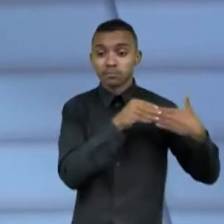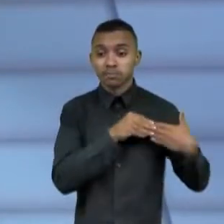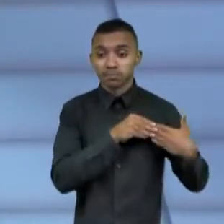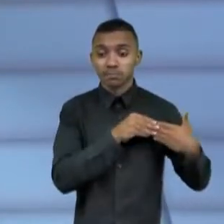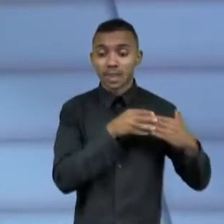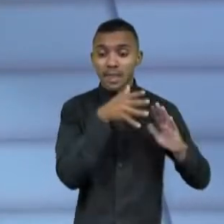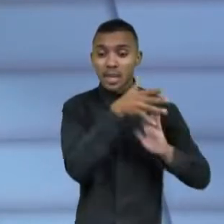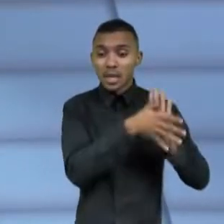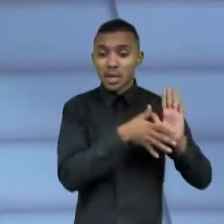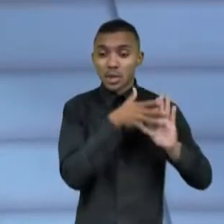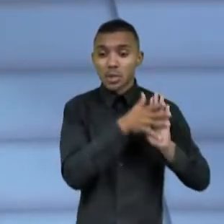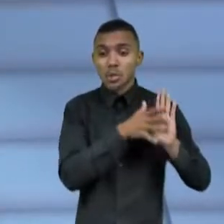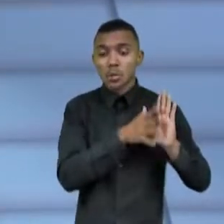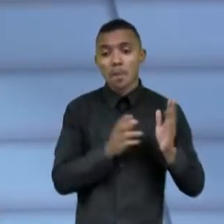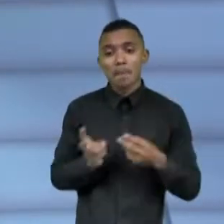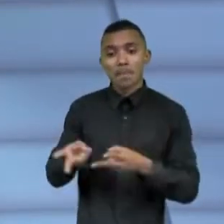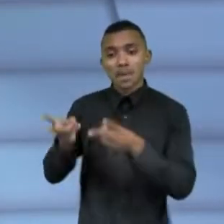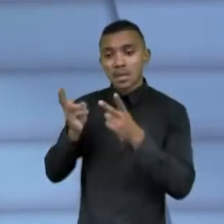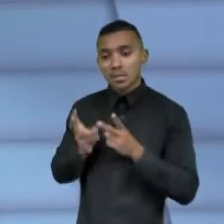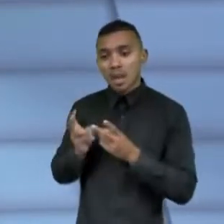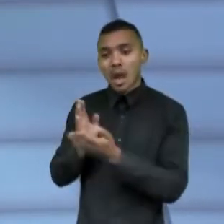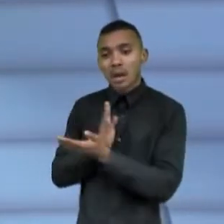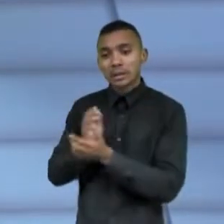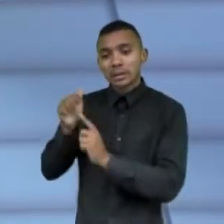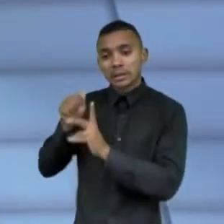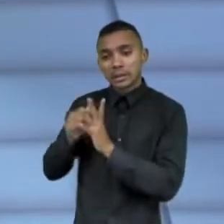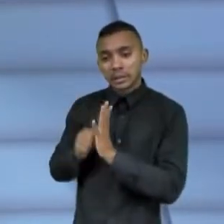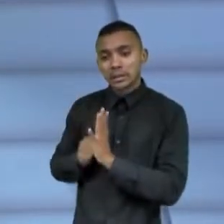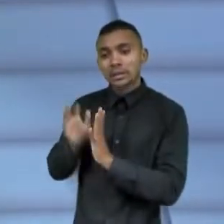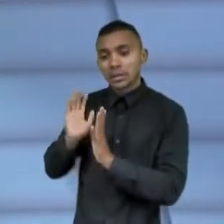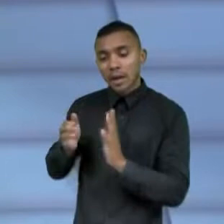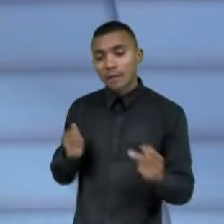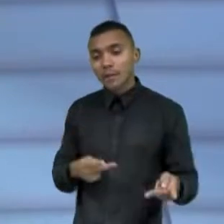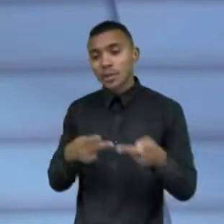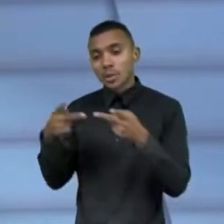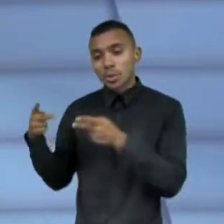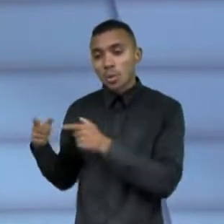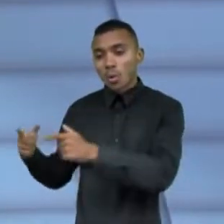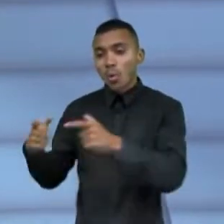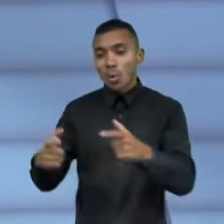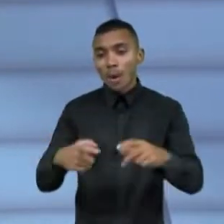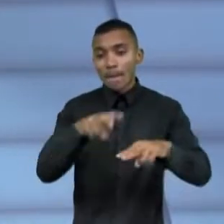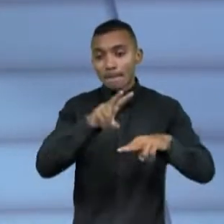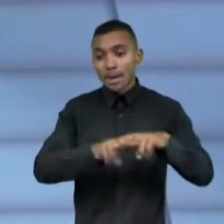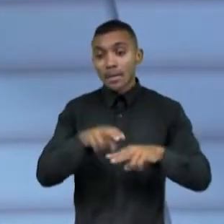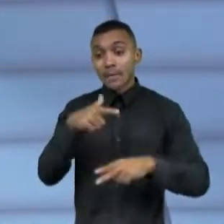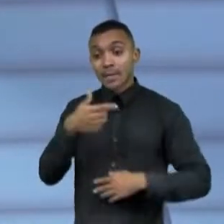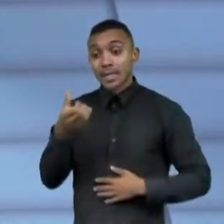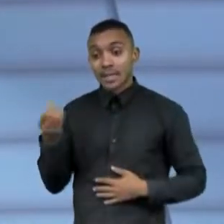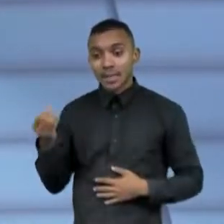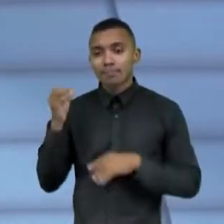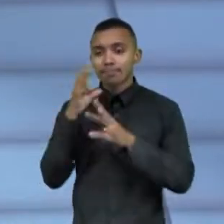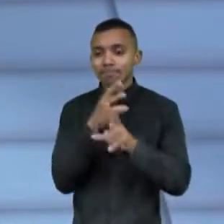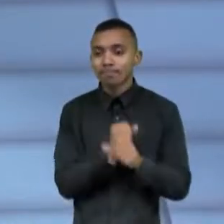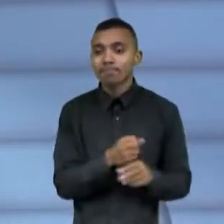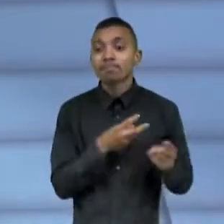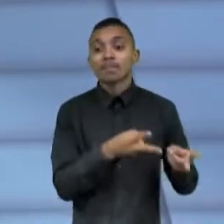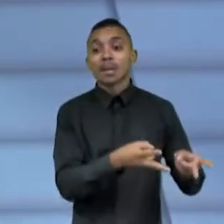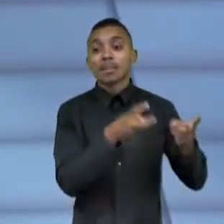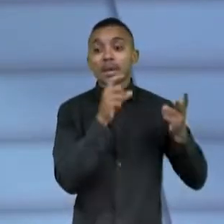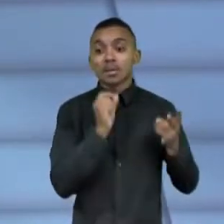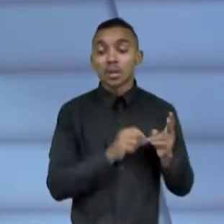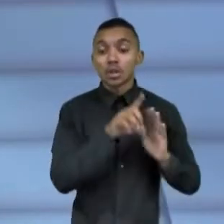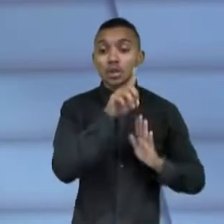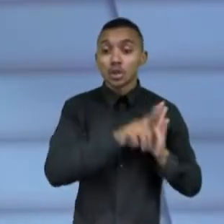realizou correição nas varas de execuções, visitou 26 unidades prisionais e constatou graves violações de